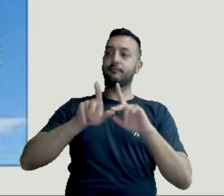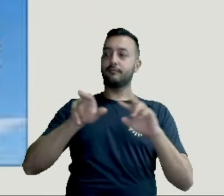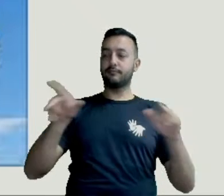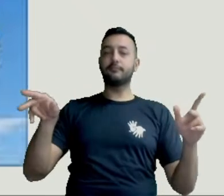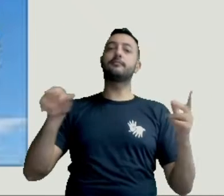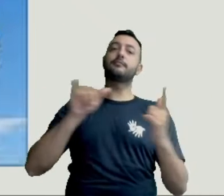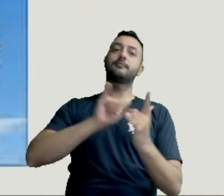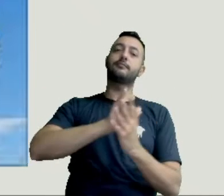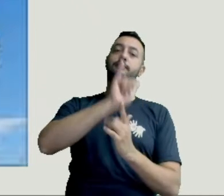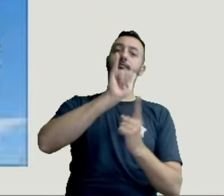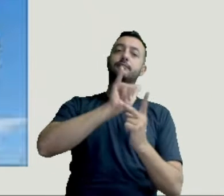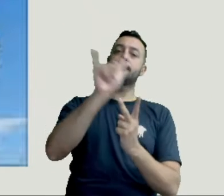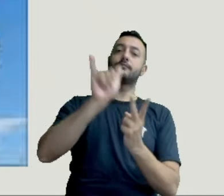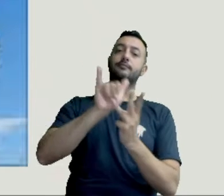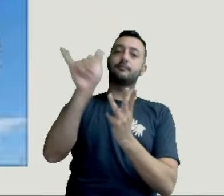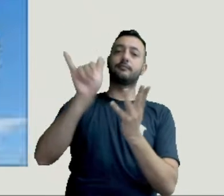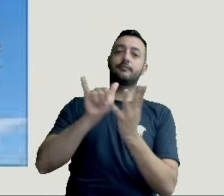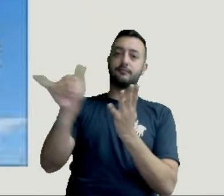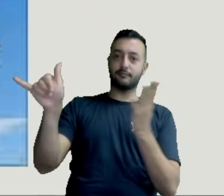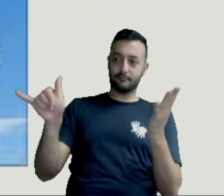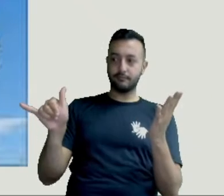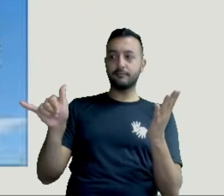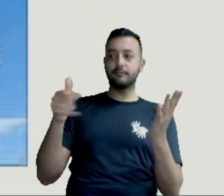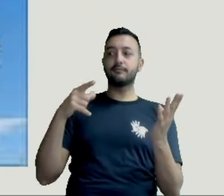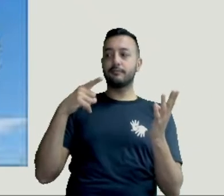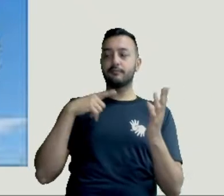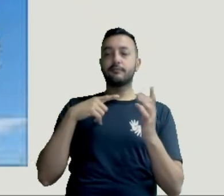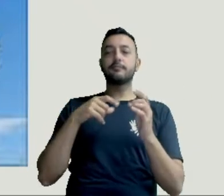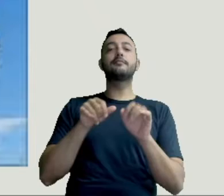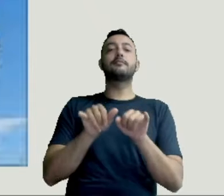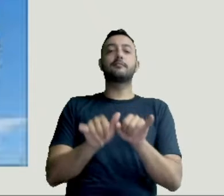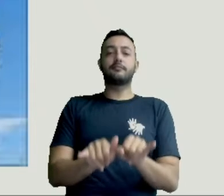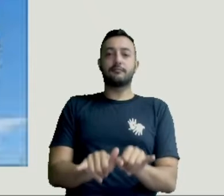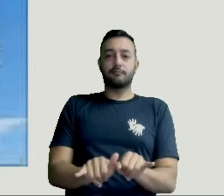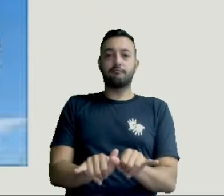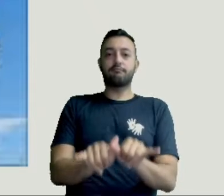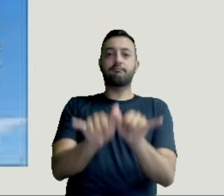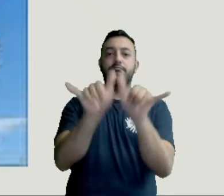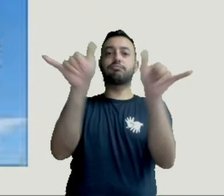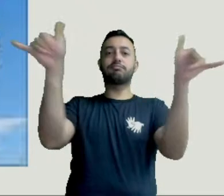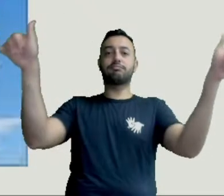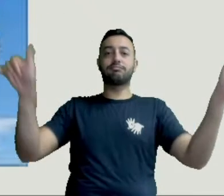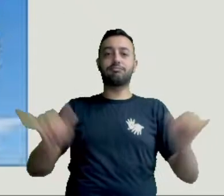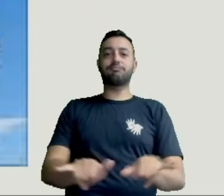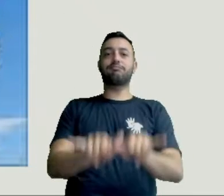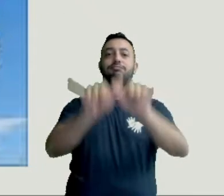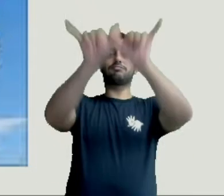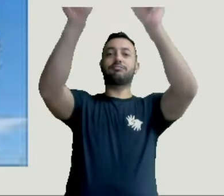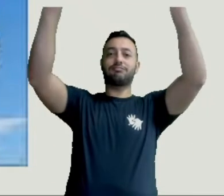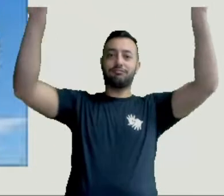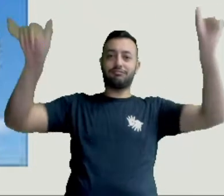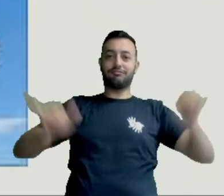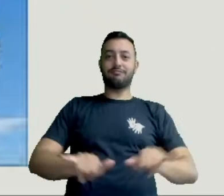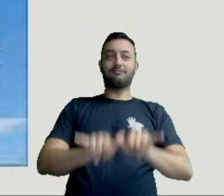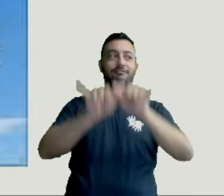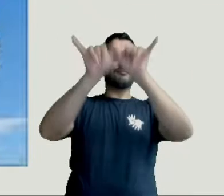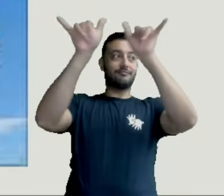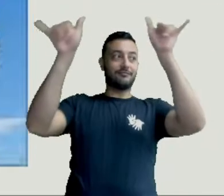distinta, diferente. Tá? Partindo de um único ponto, mas sai com trajetórias